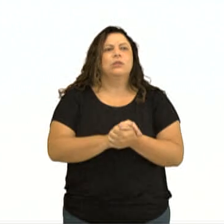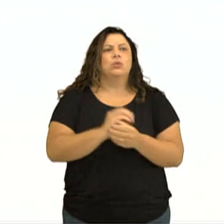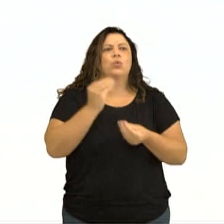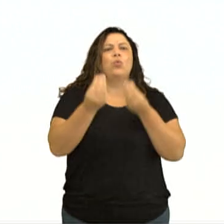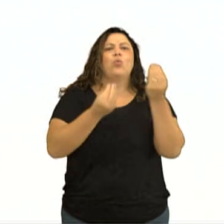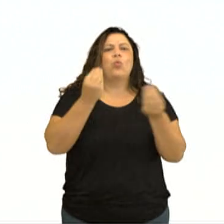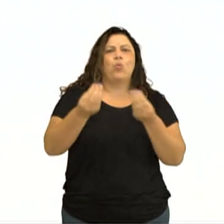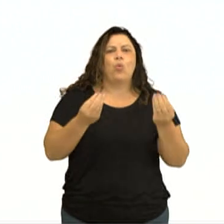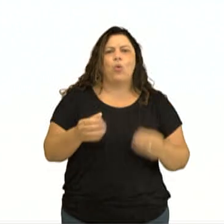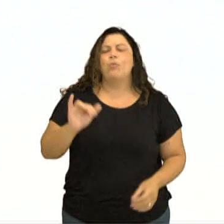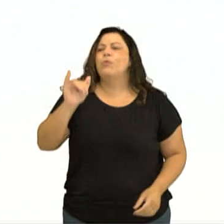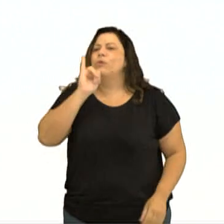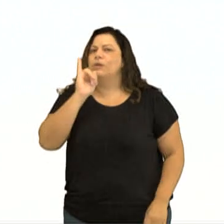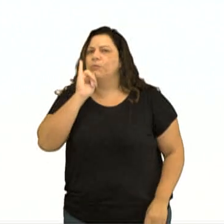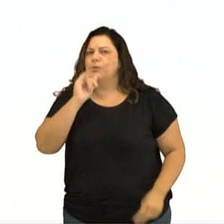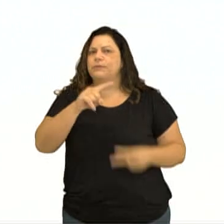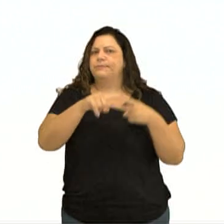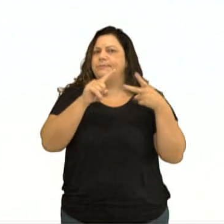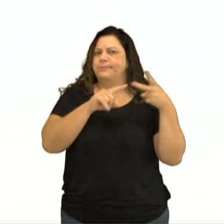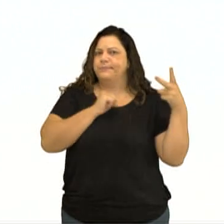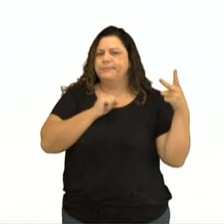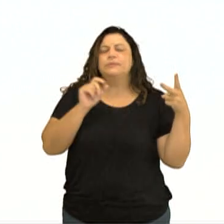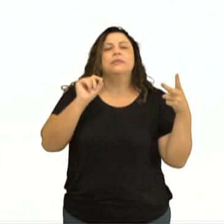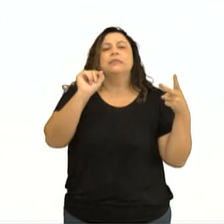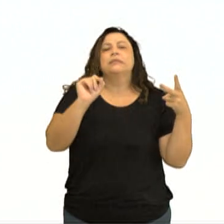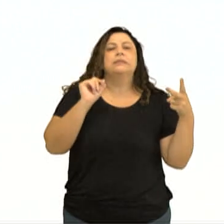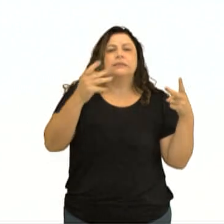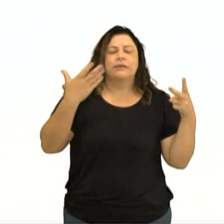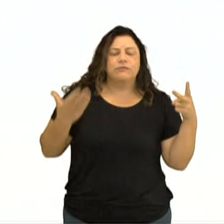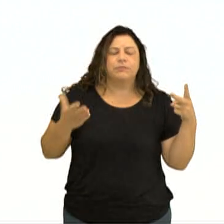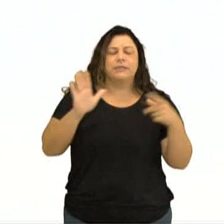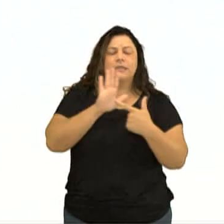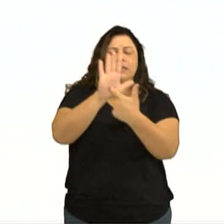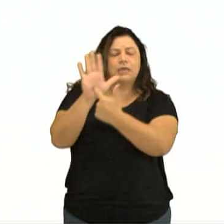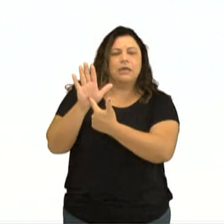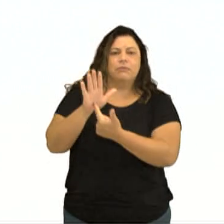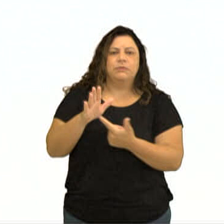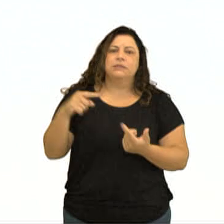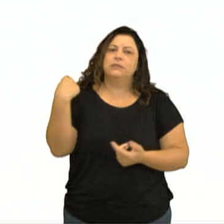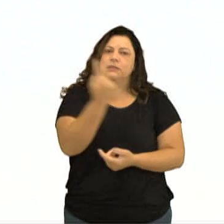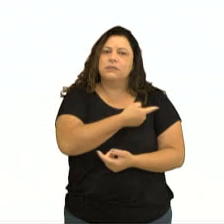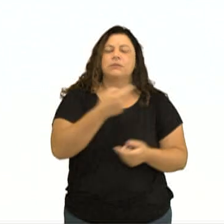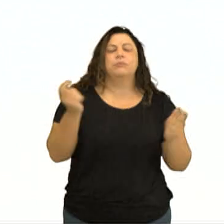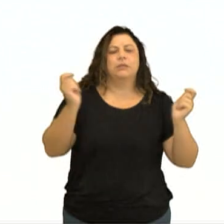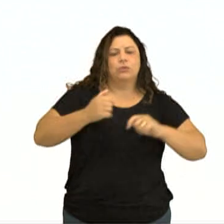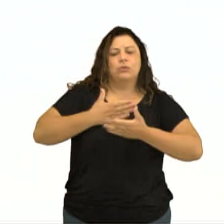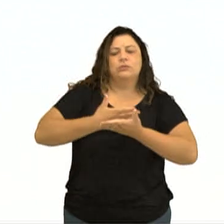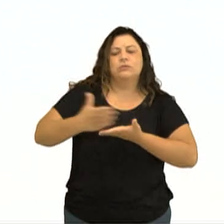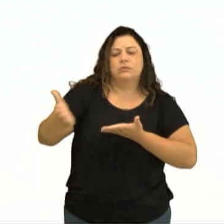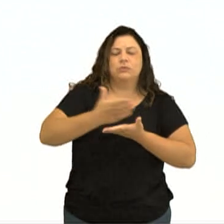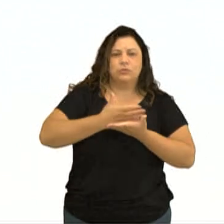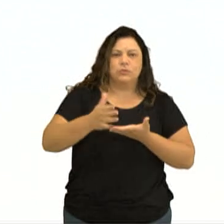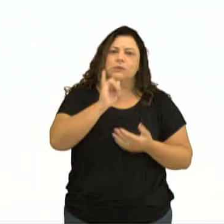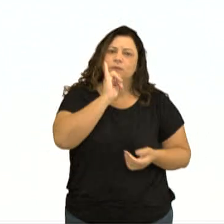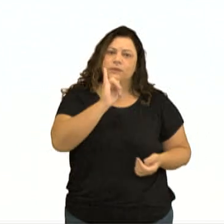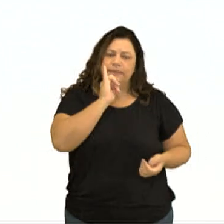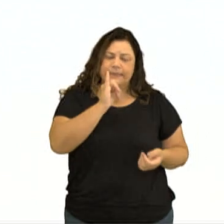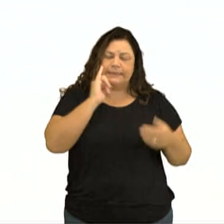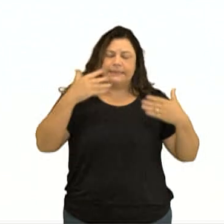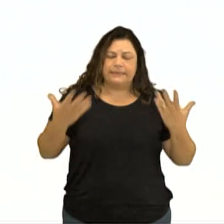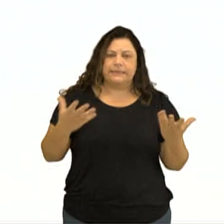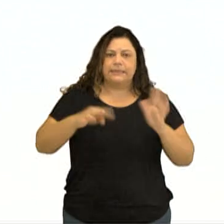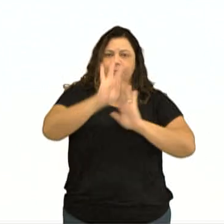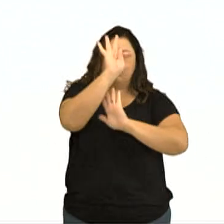como e o por exemplo, eles servem para a gente apresentar, para nós introduzirmos exemplos nos